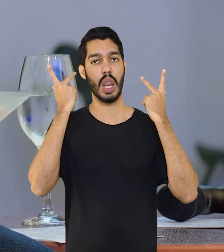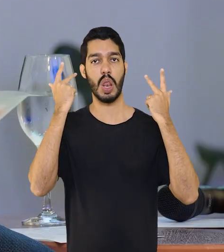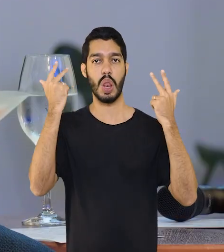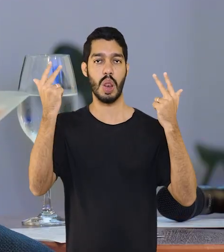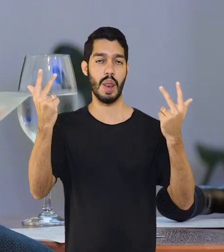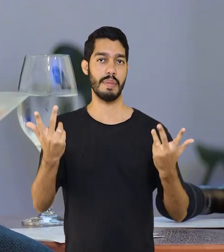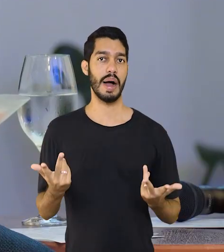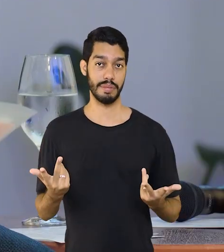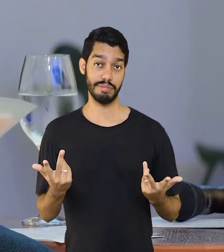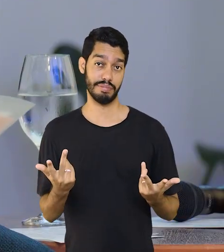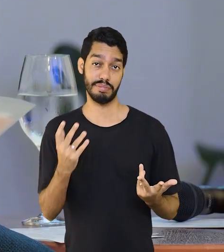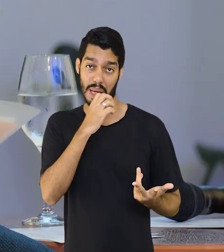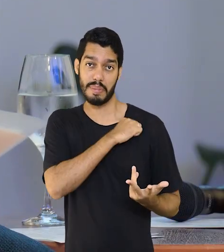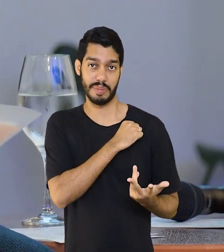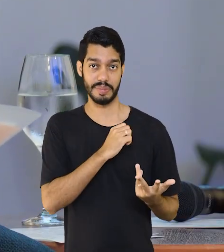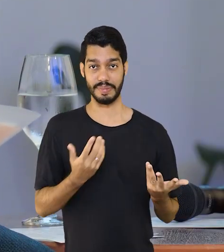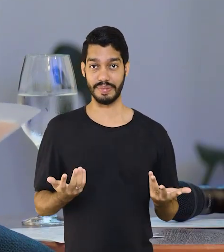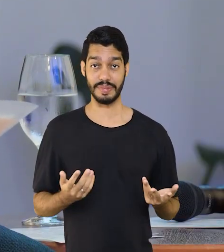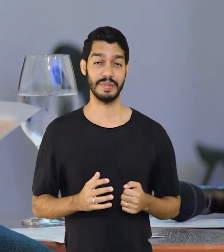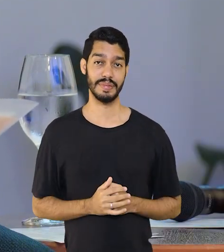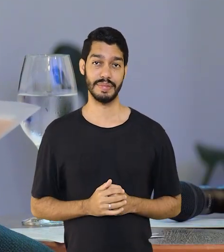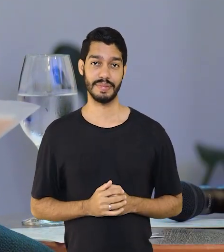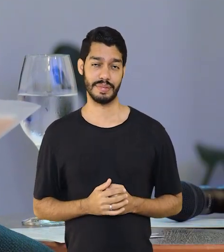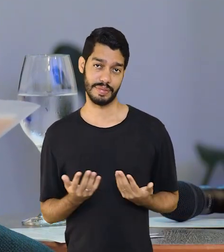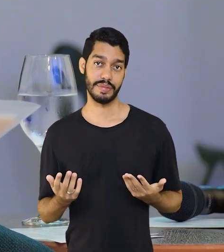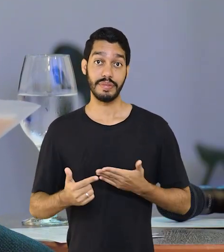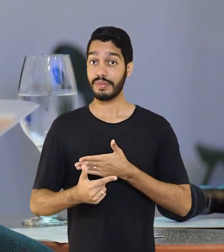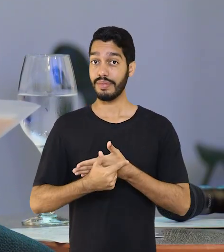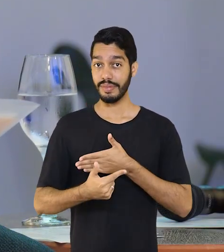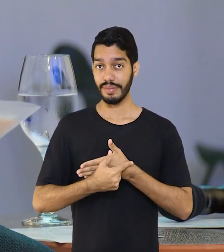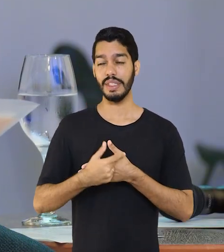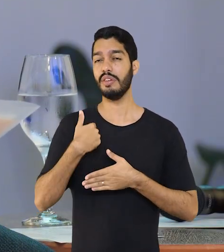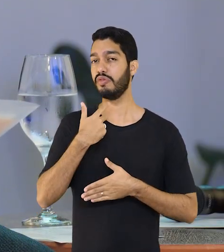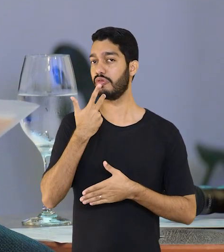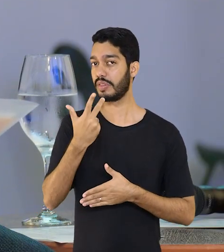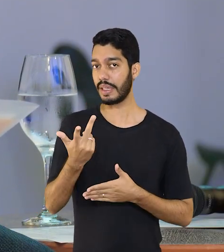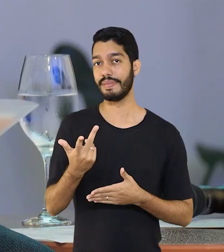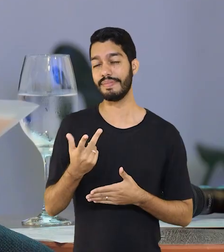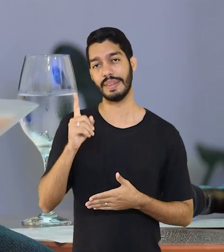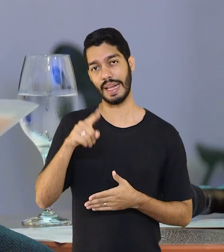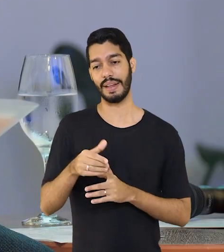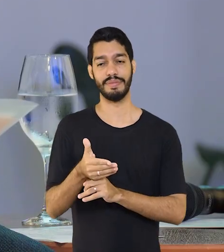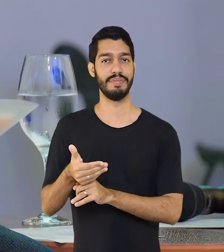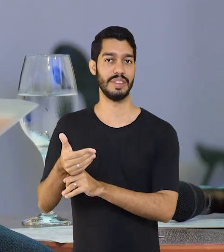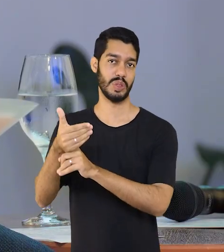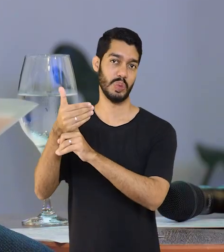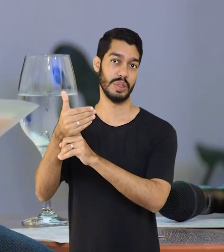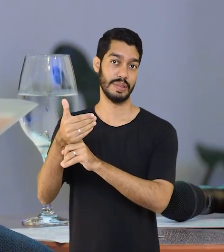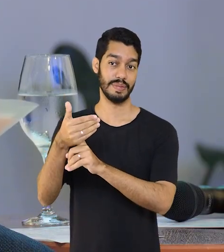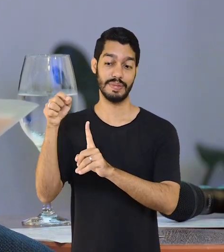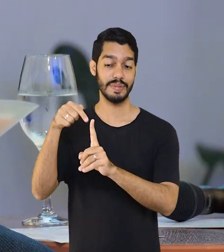às suas vidas normais com uma certa rapidez. Então, esse é o papel, que eu digo,